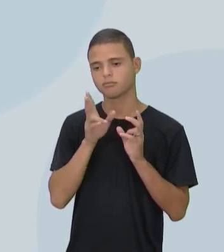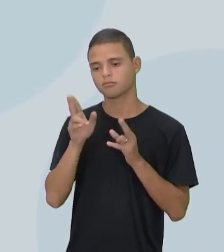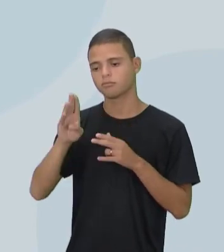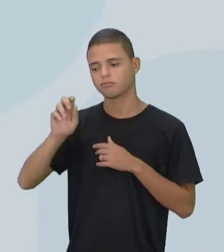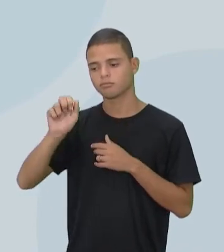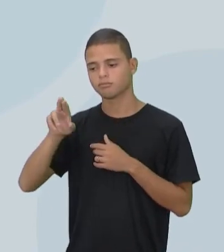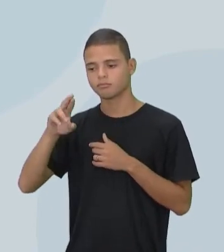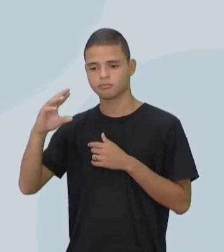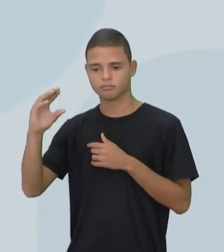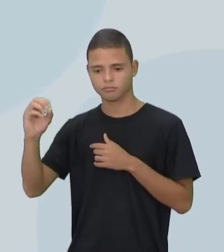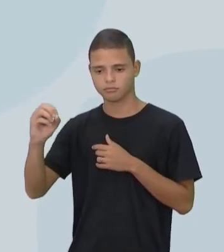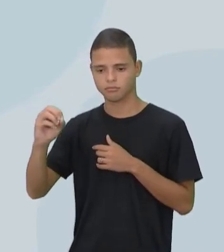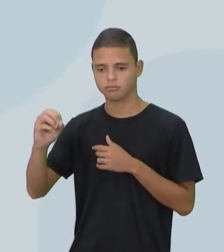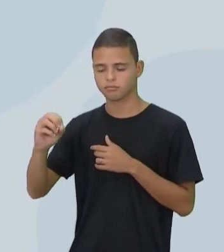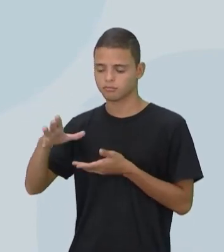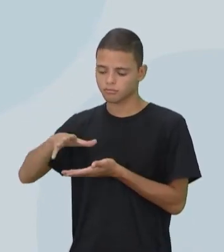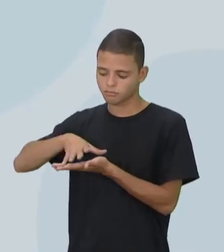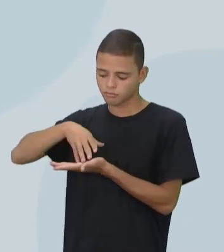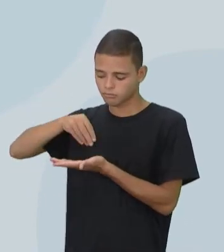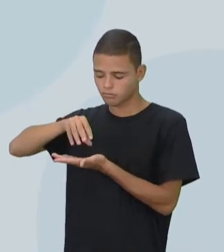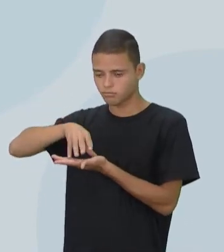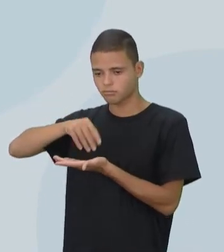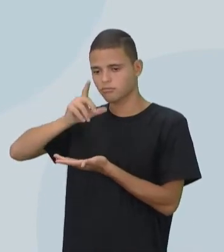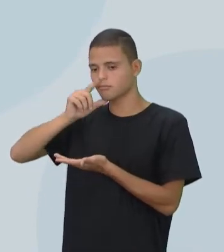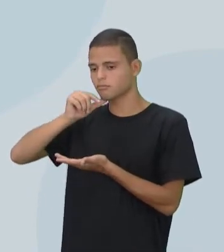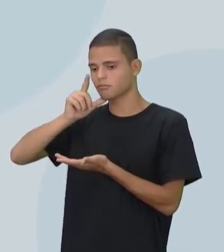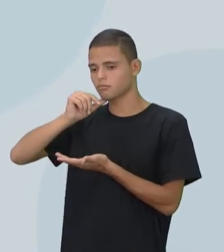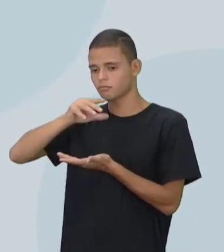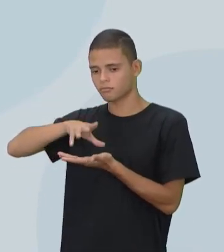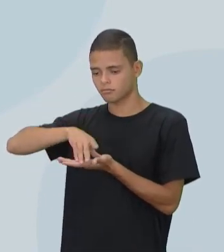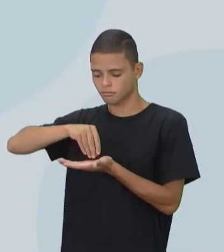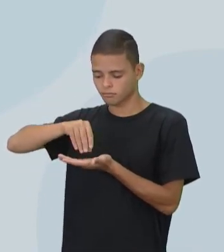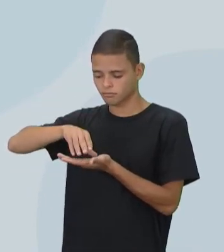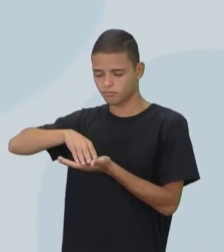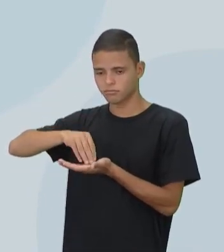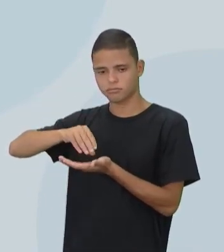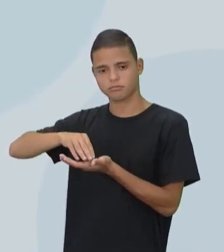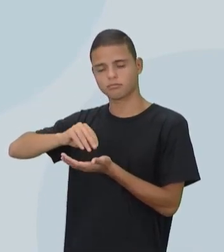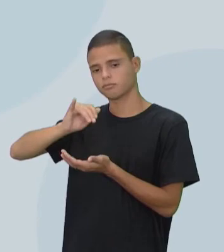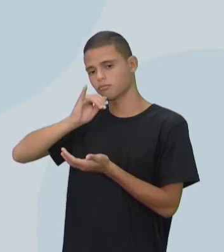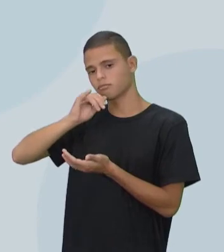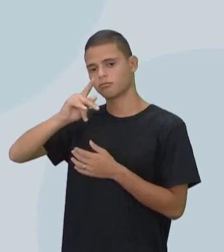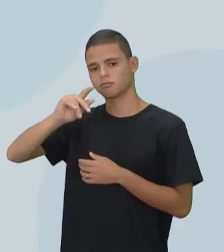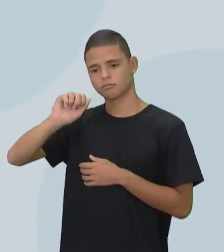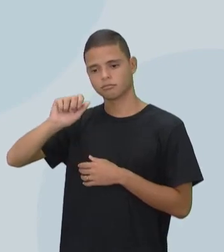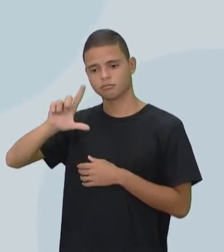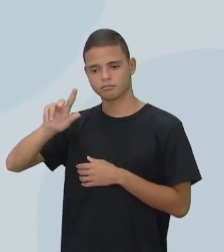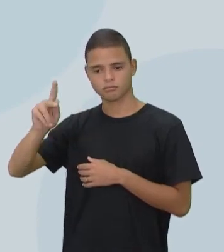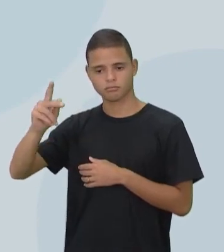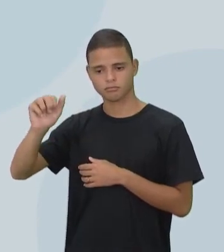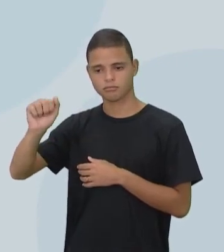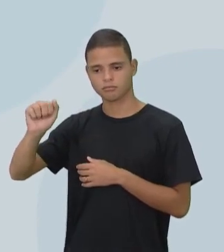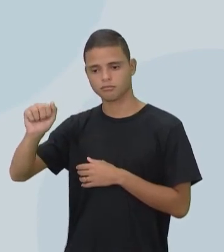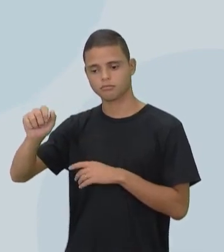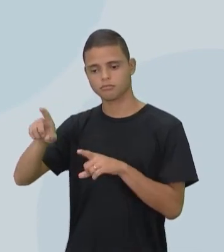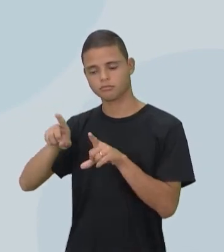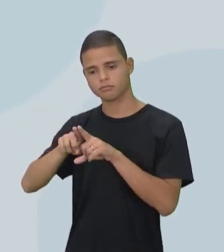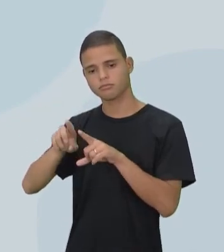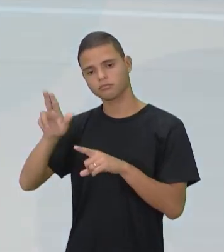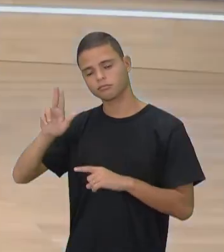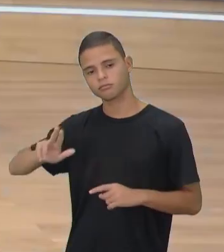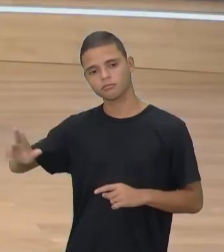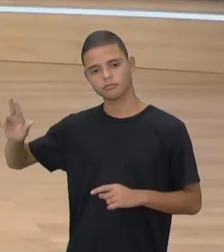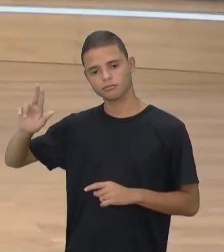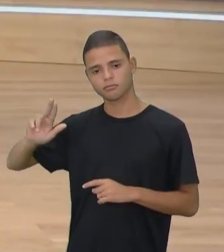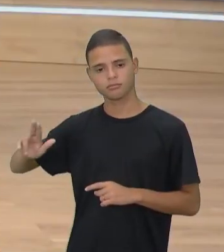a lama, né, misturado com outros elementos, como a palha, vegetais, etc., até fezes eram